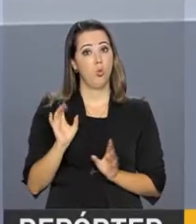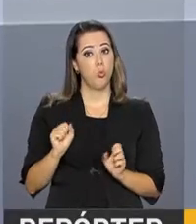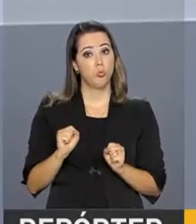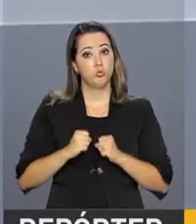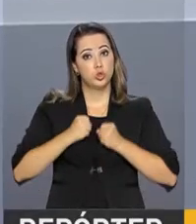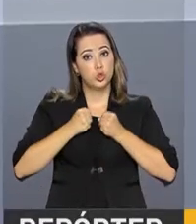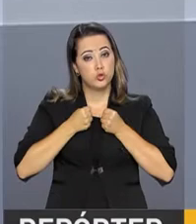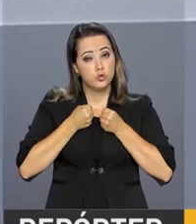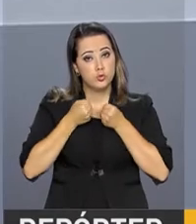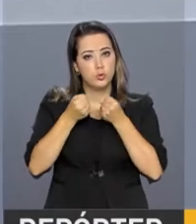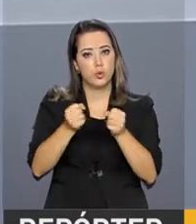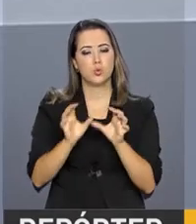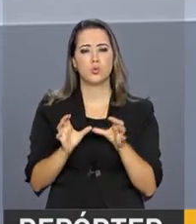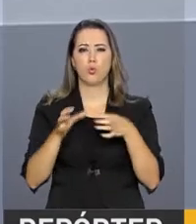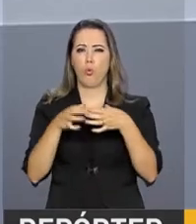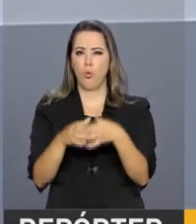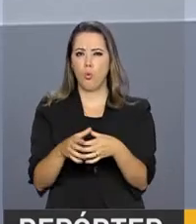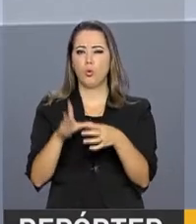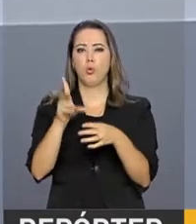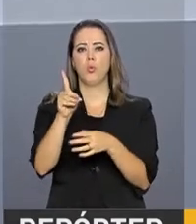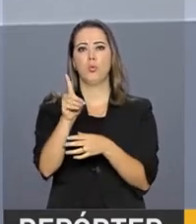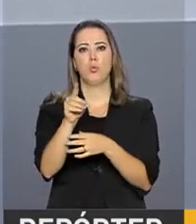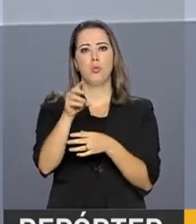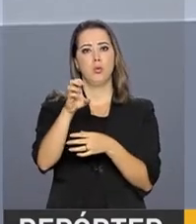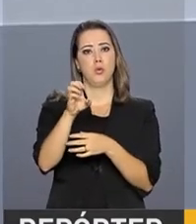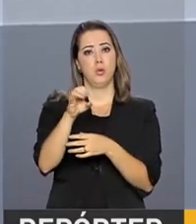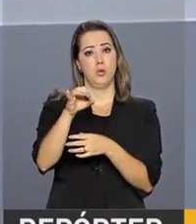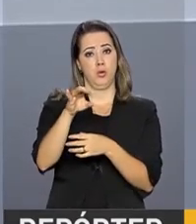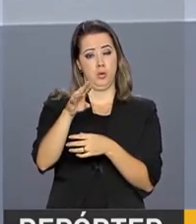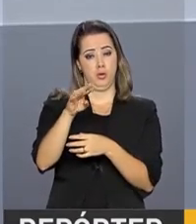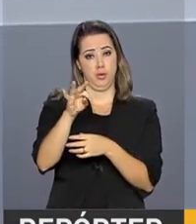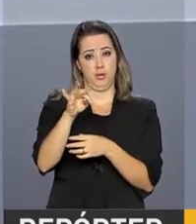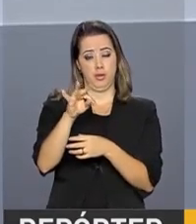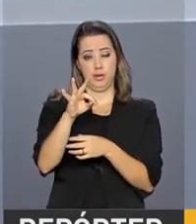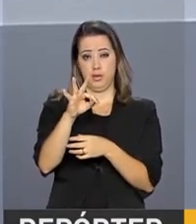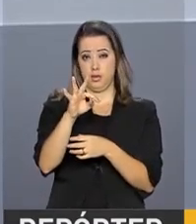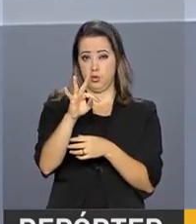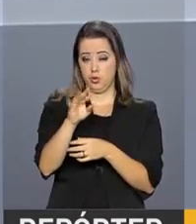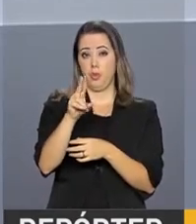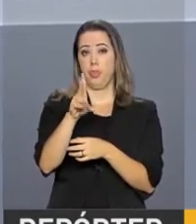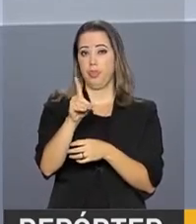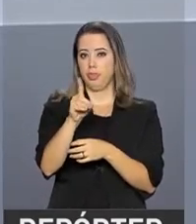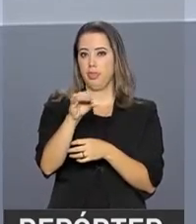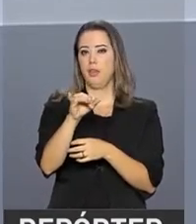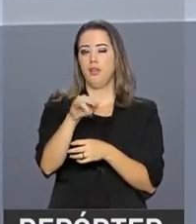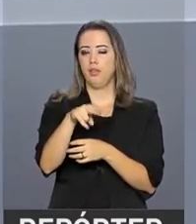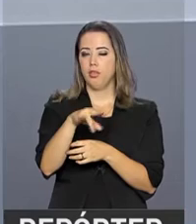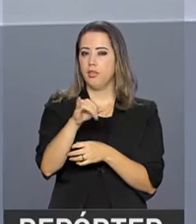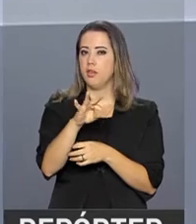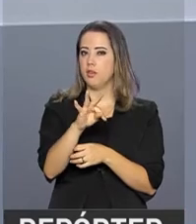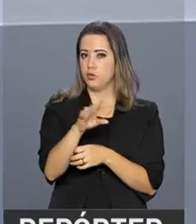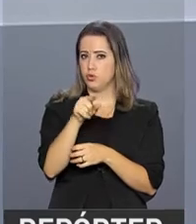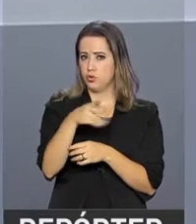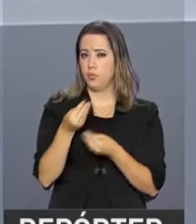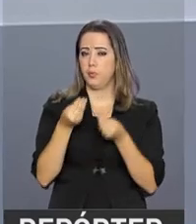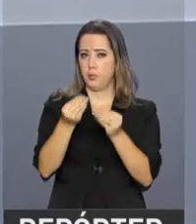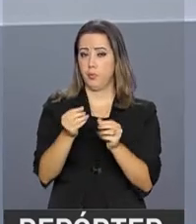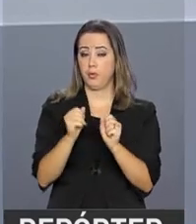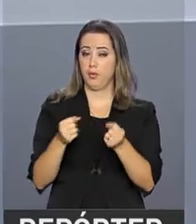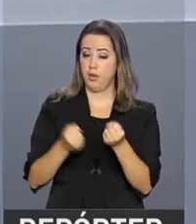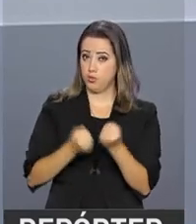está sendo criada pelo departamento nacional de infraestrutura de transportes o dnit para garantir o tráfego na br 163